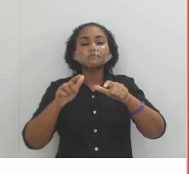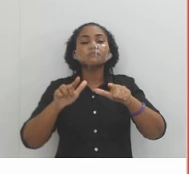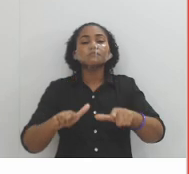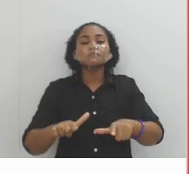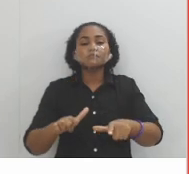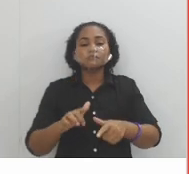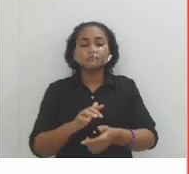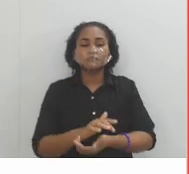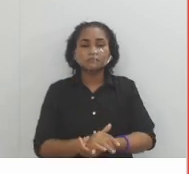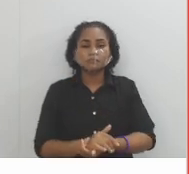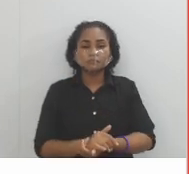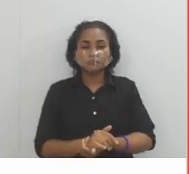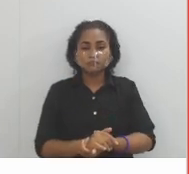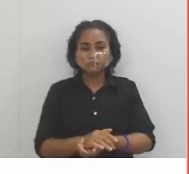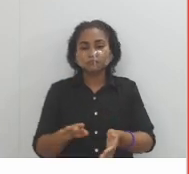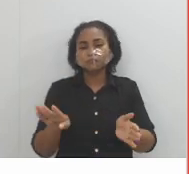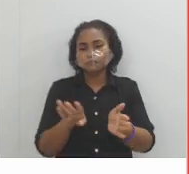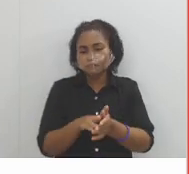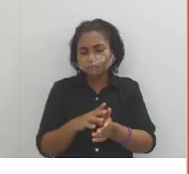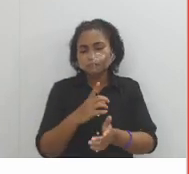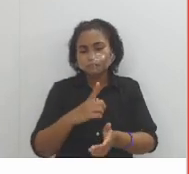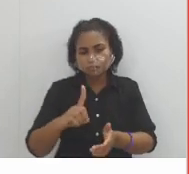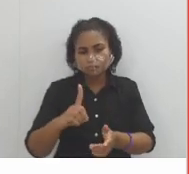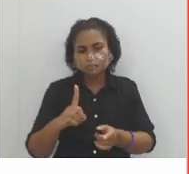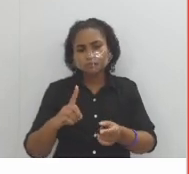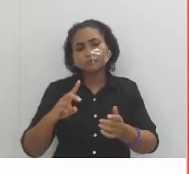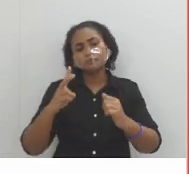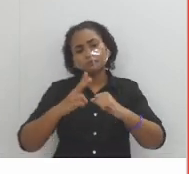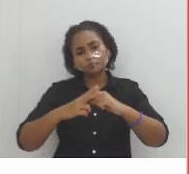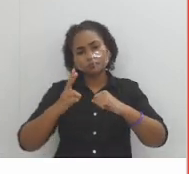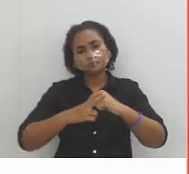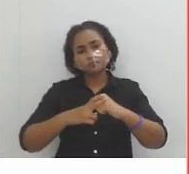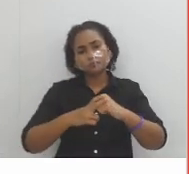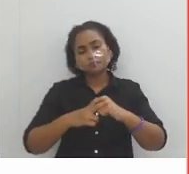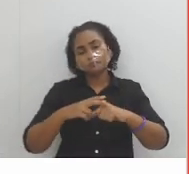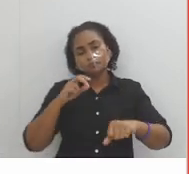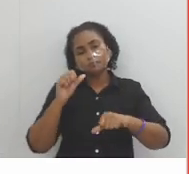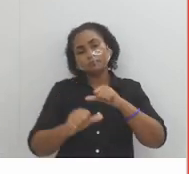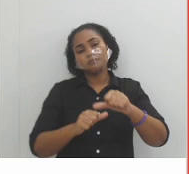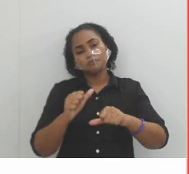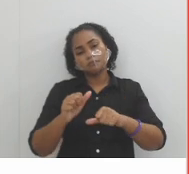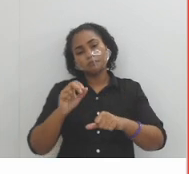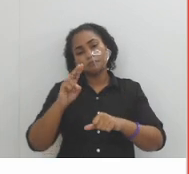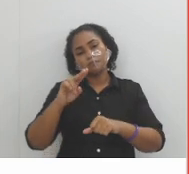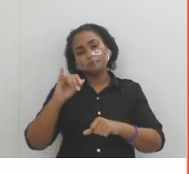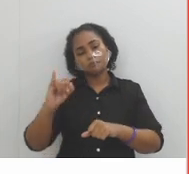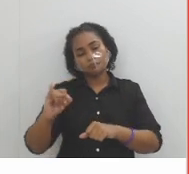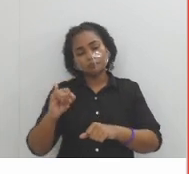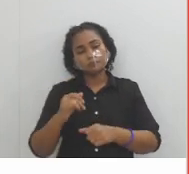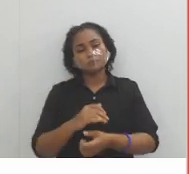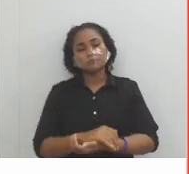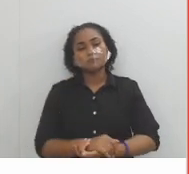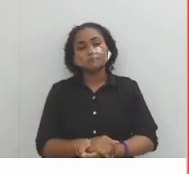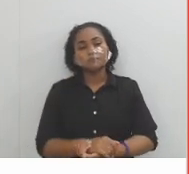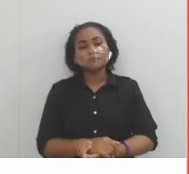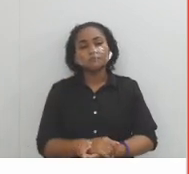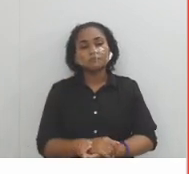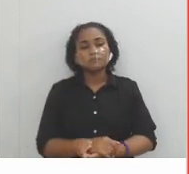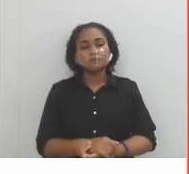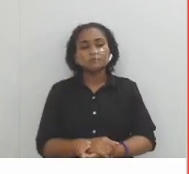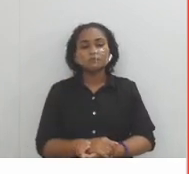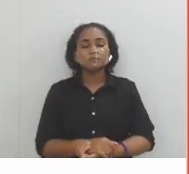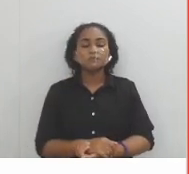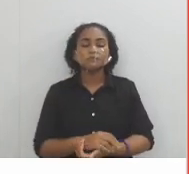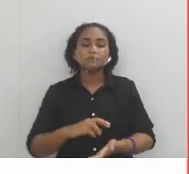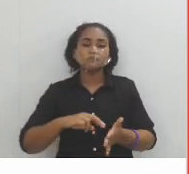verbo ir e o verbo chegar são verbos intransitivos nesse sentido, de destino, de direção, tá certo?